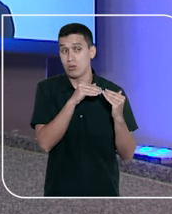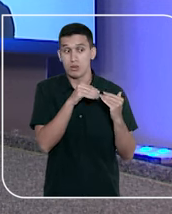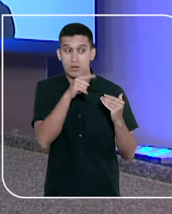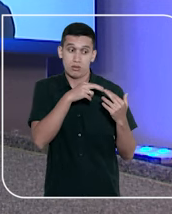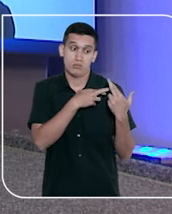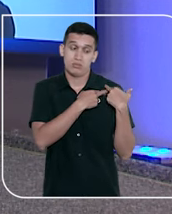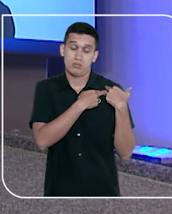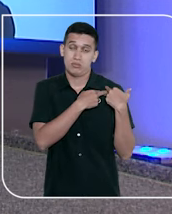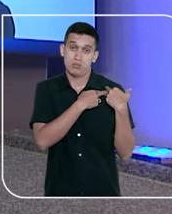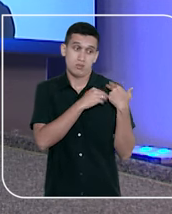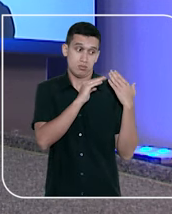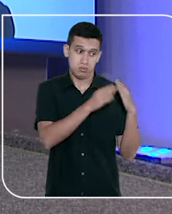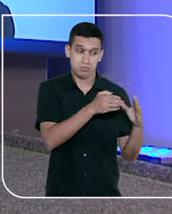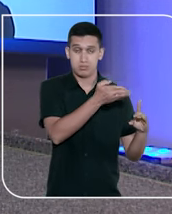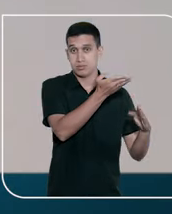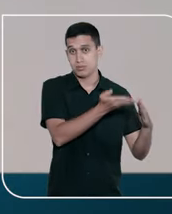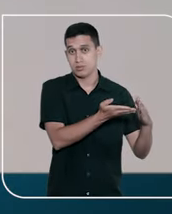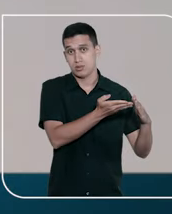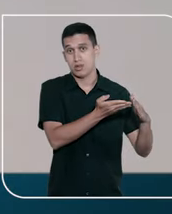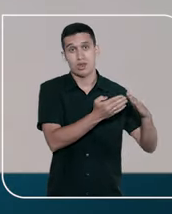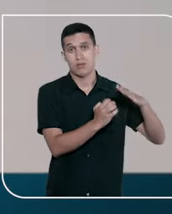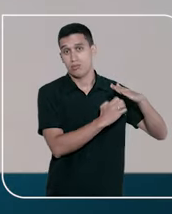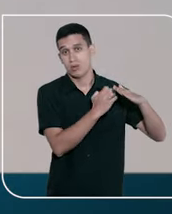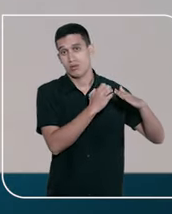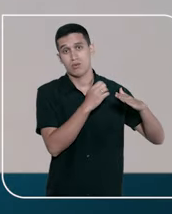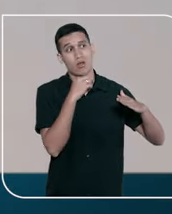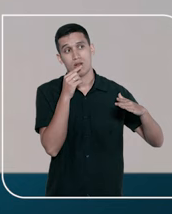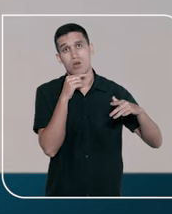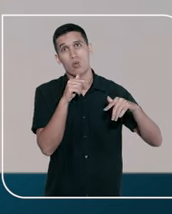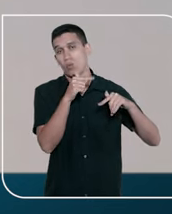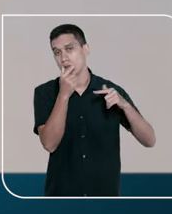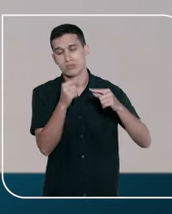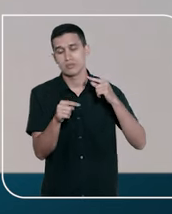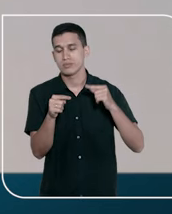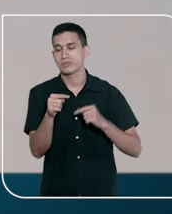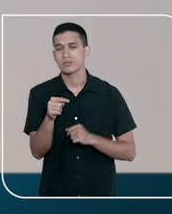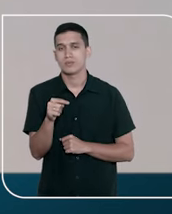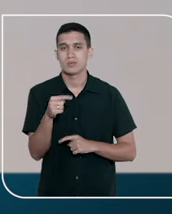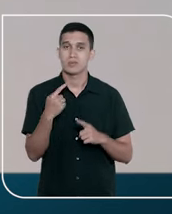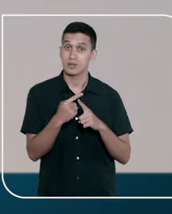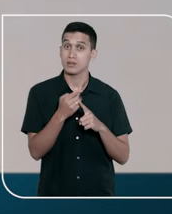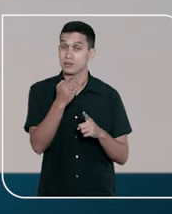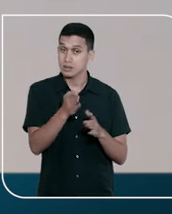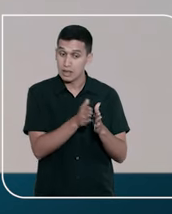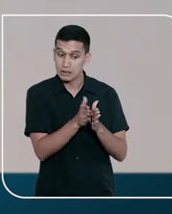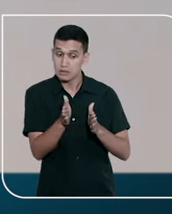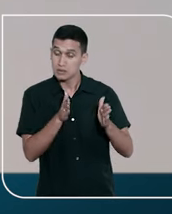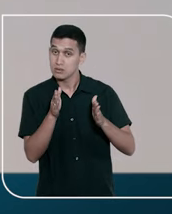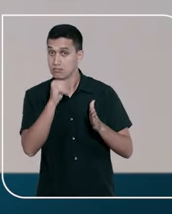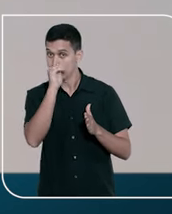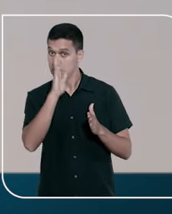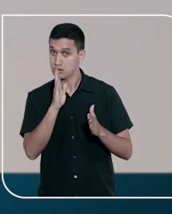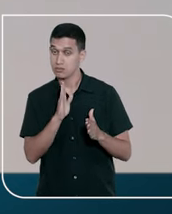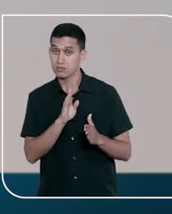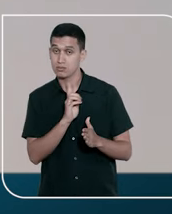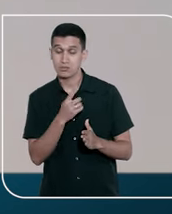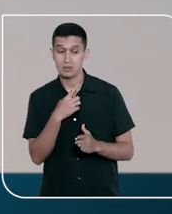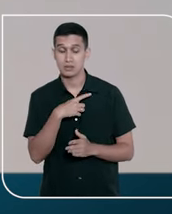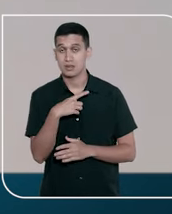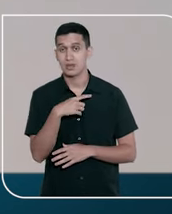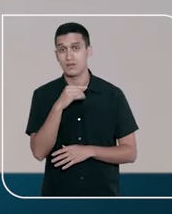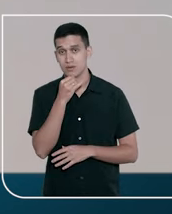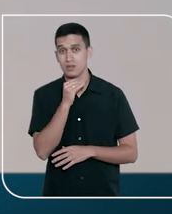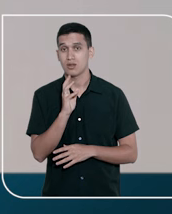objetiva, não há o que discutir. Quanto a esses procedimentos, aqui o Brasil tem sido... Nós, infelizmente, tivemos dois